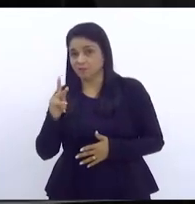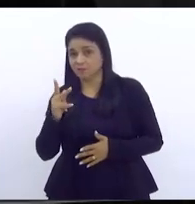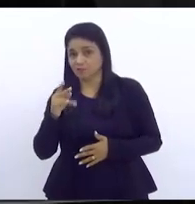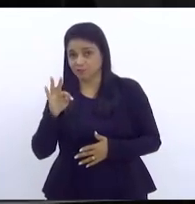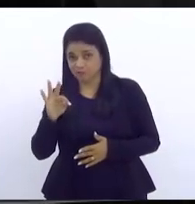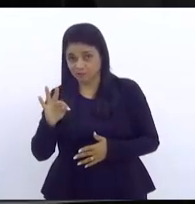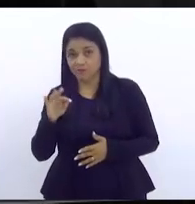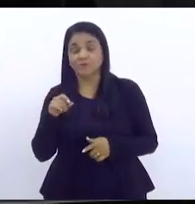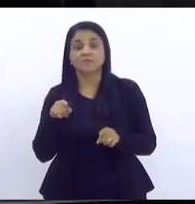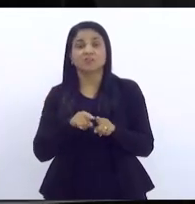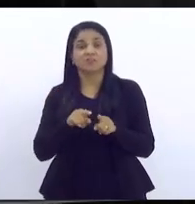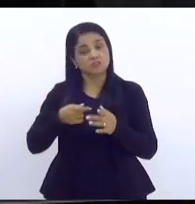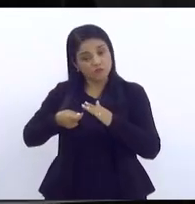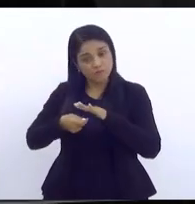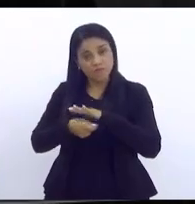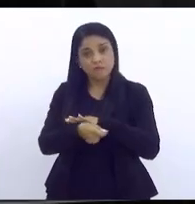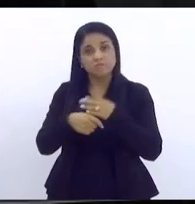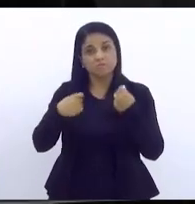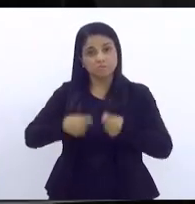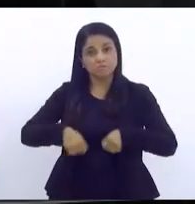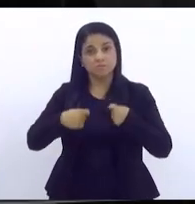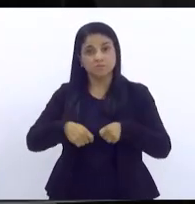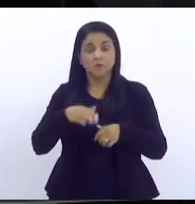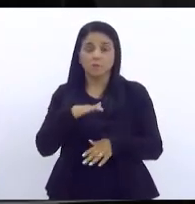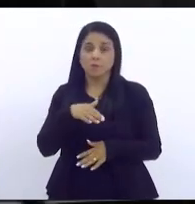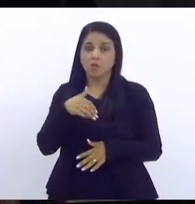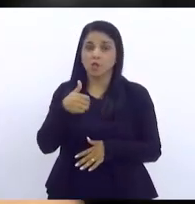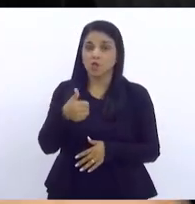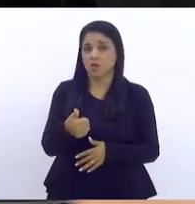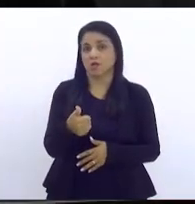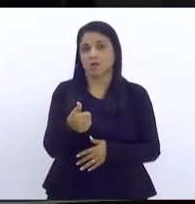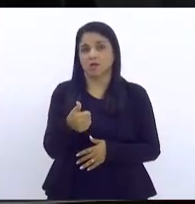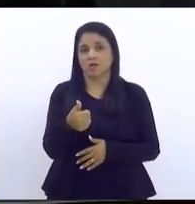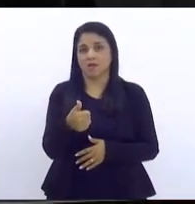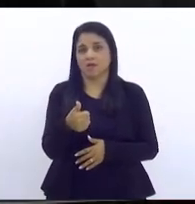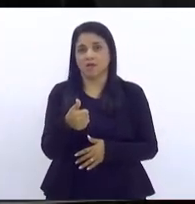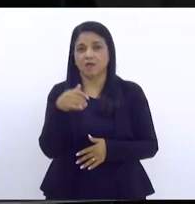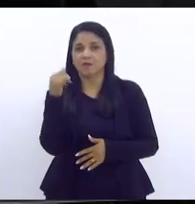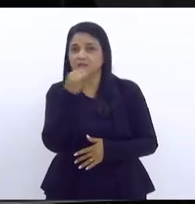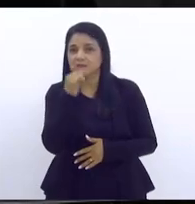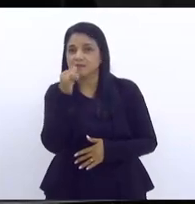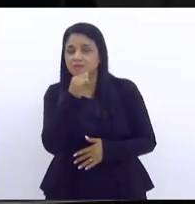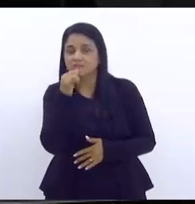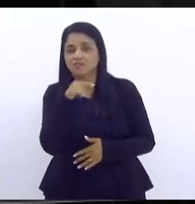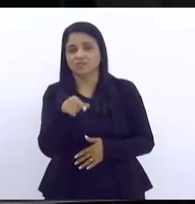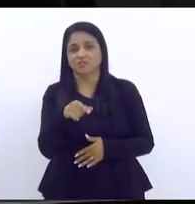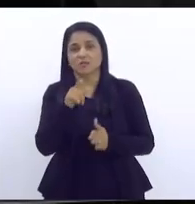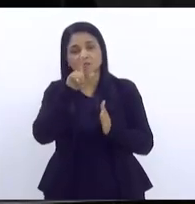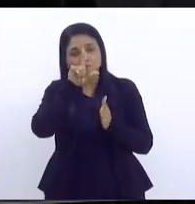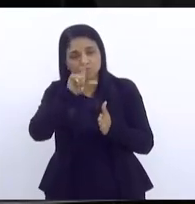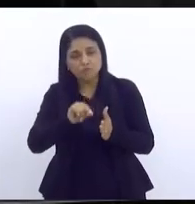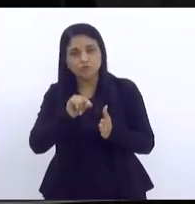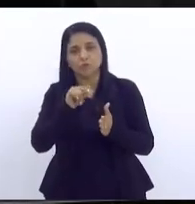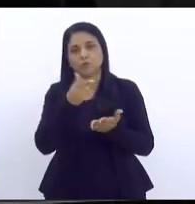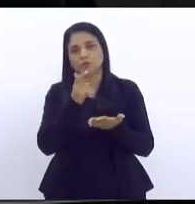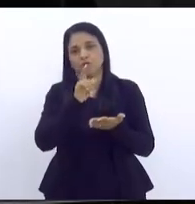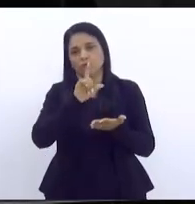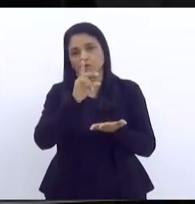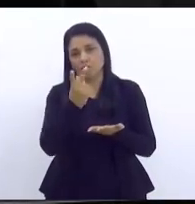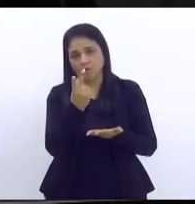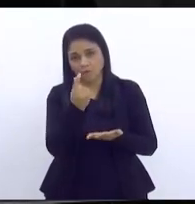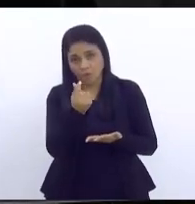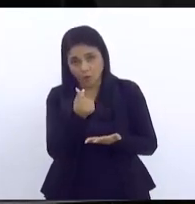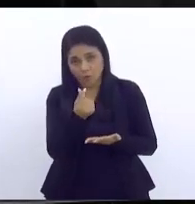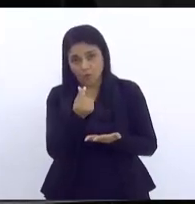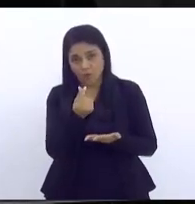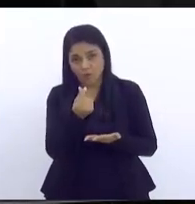necessário investimento para melhorar as condições da energia elétrica que baixar o preço tá acontecendo isso